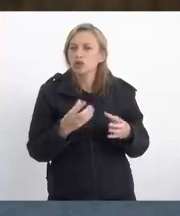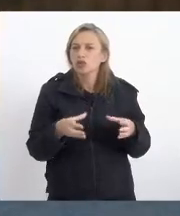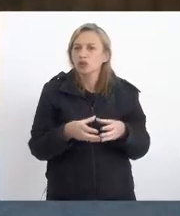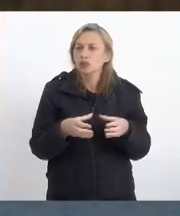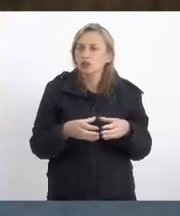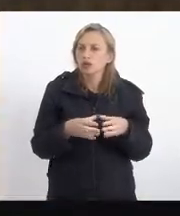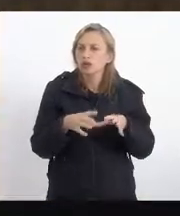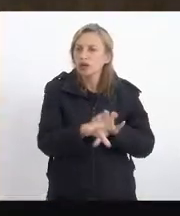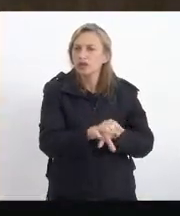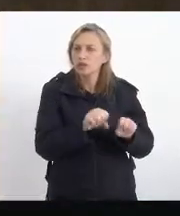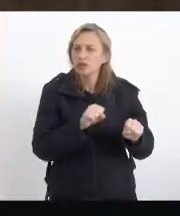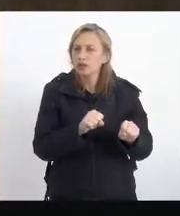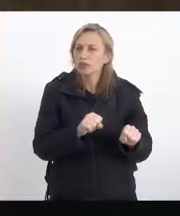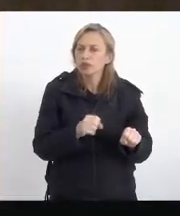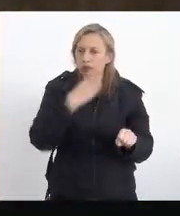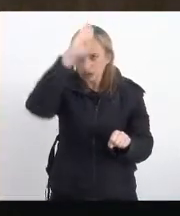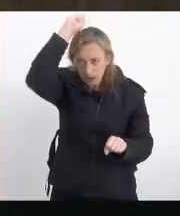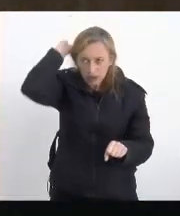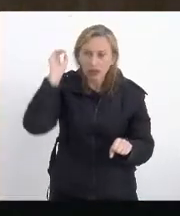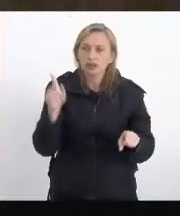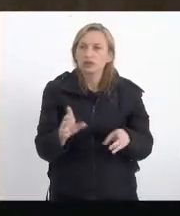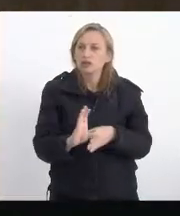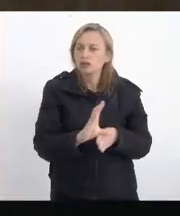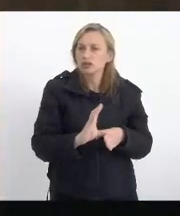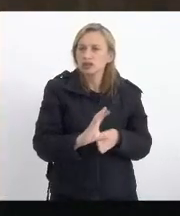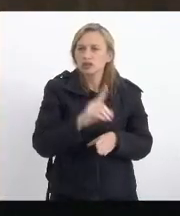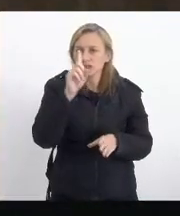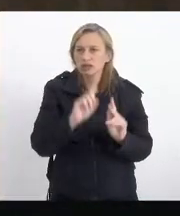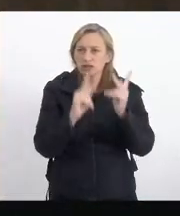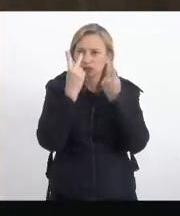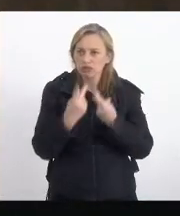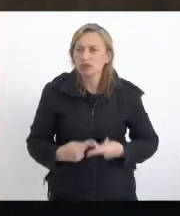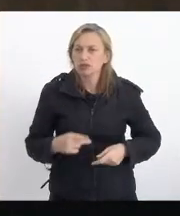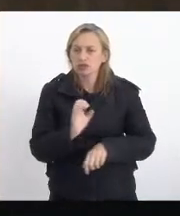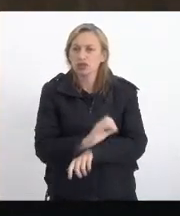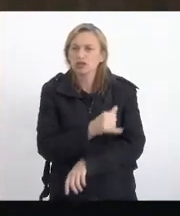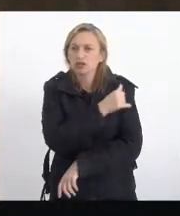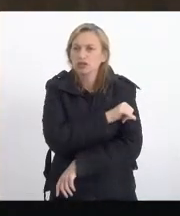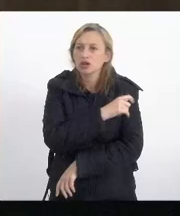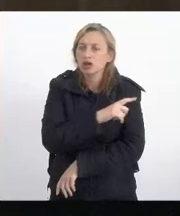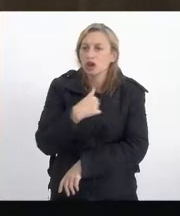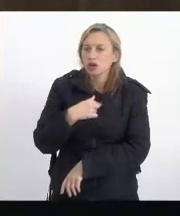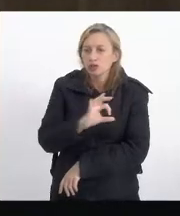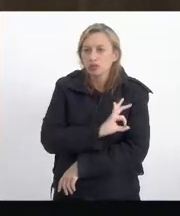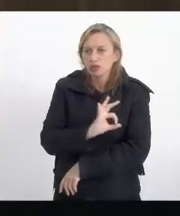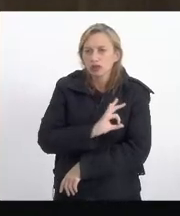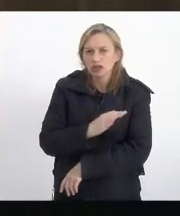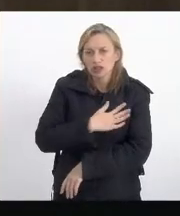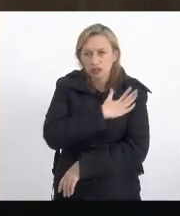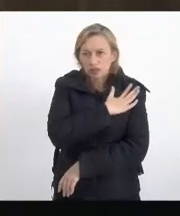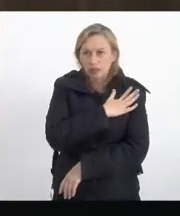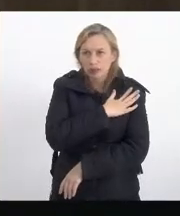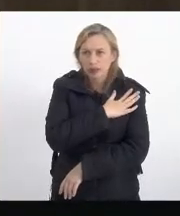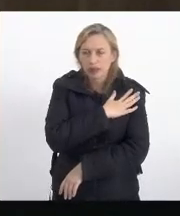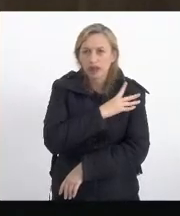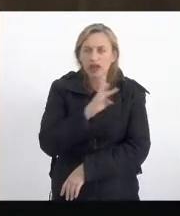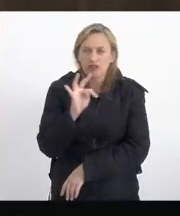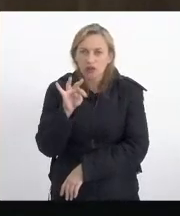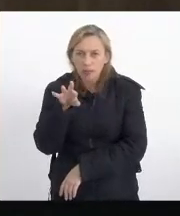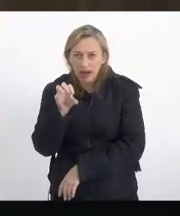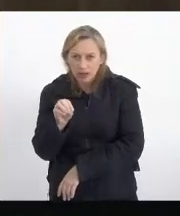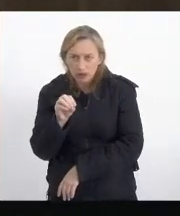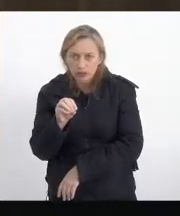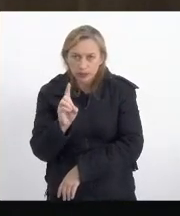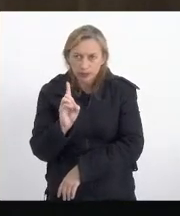reformado também, que é membro do Conselho de Defesa de Direitos Humanos do Estado do Rio de Janeiro. Eu sou um policial militar reformado,